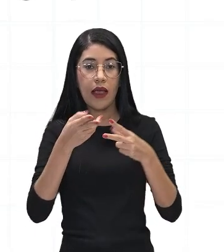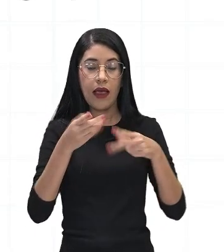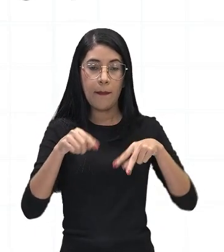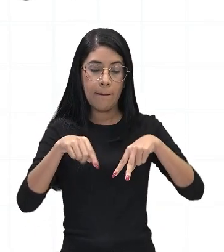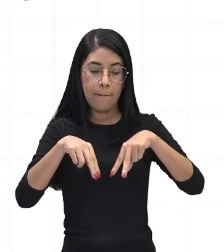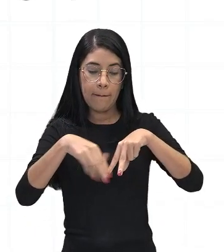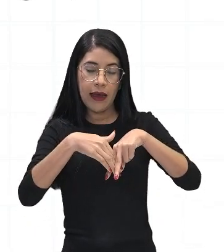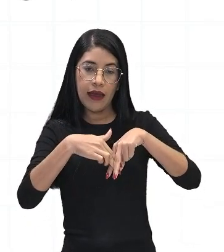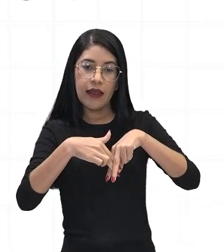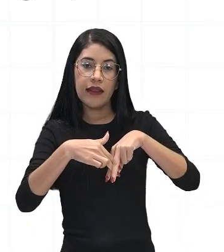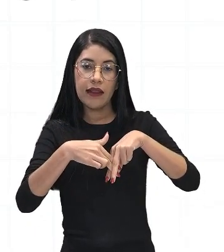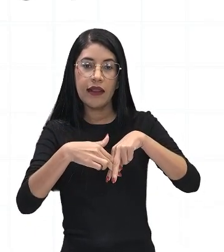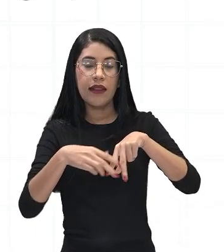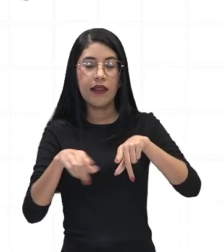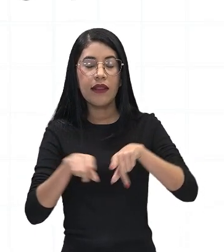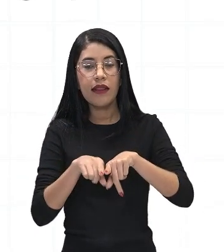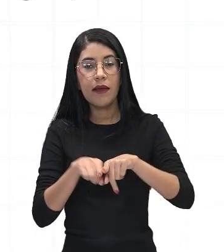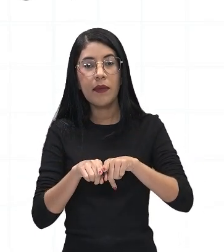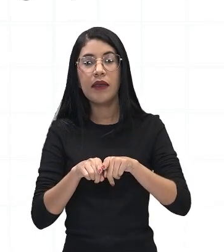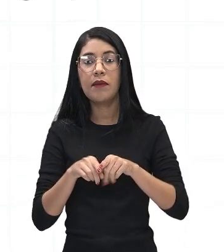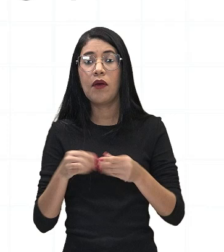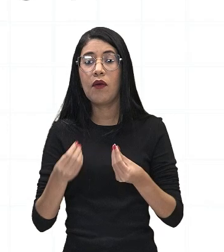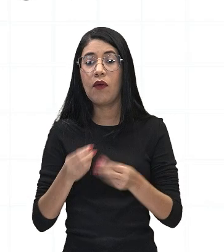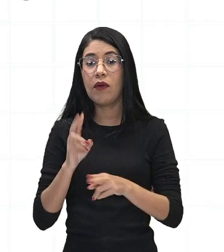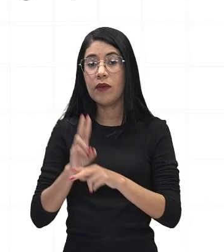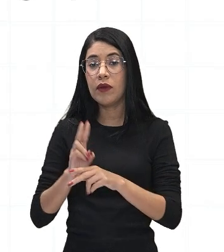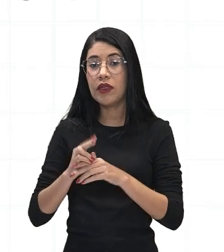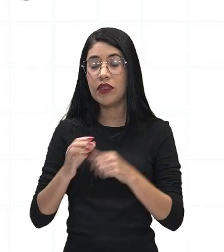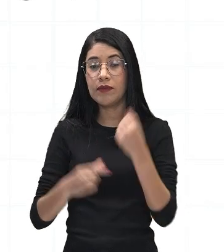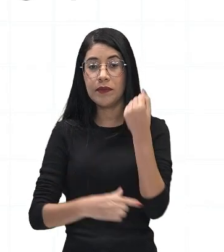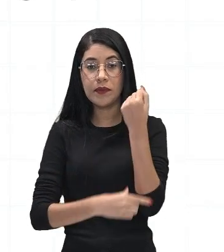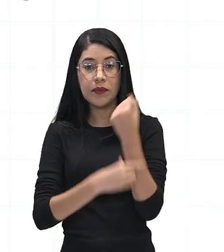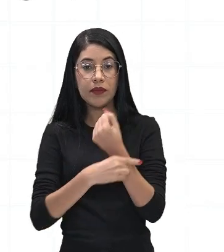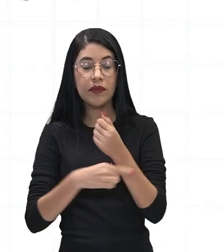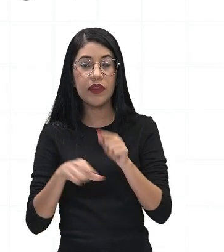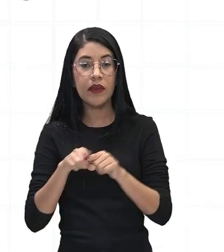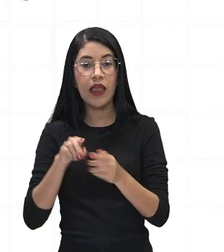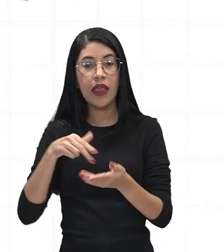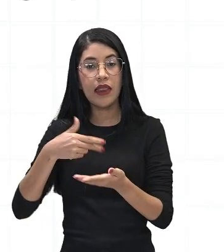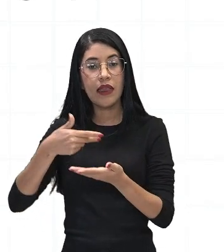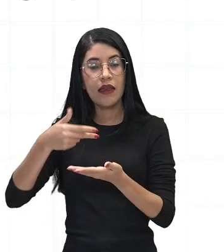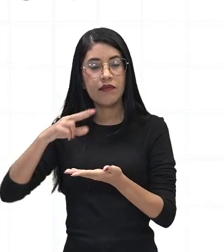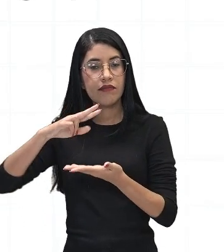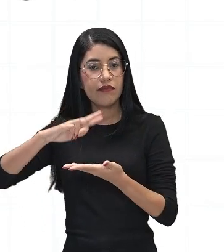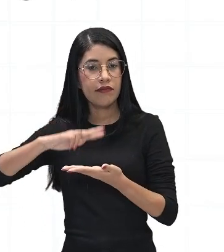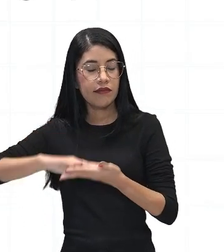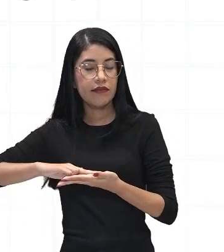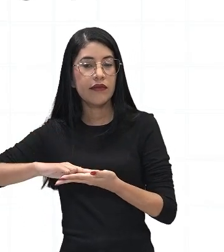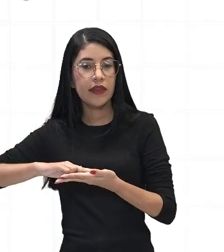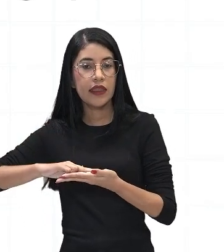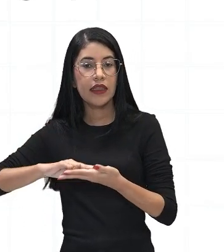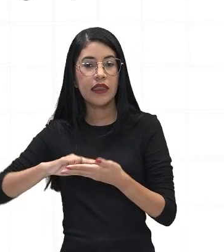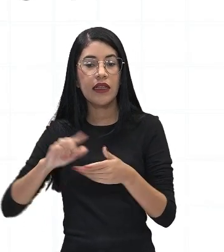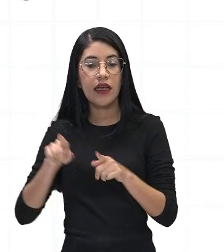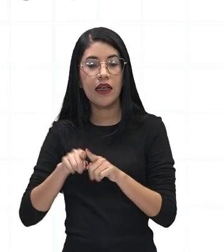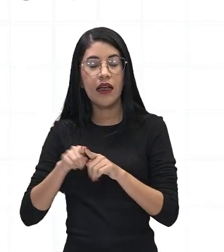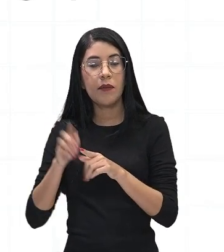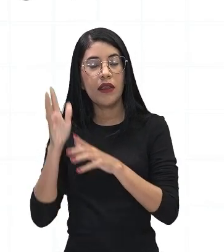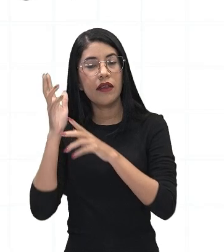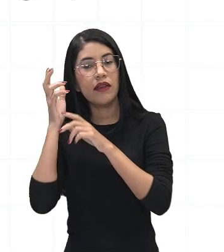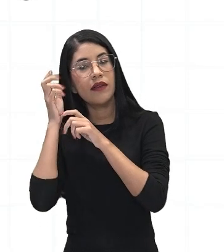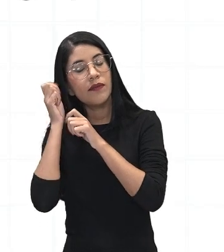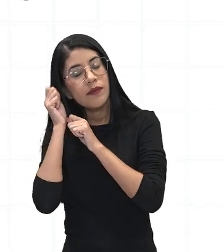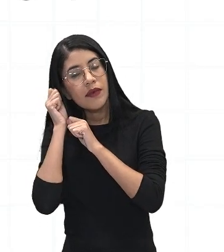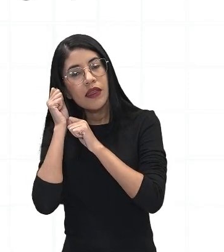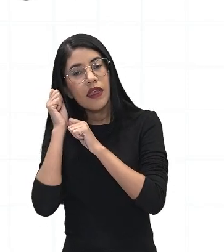ajuda a proteger nossa coluna durante a noite é você se deitar com a barriga para cima e colocar um travesseiro embaixo da cabeça